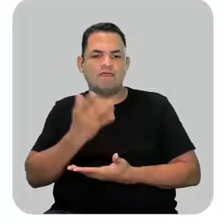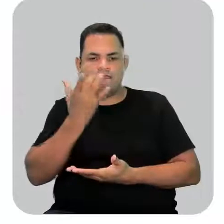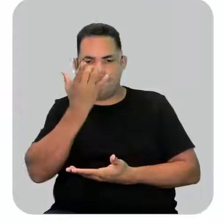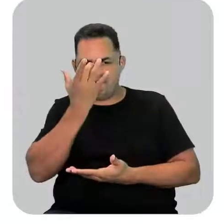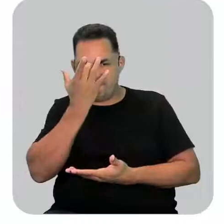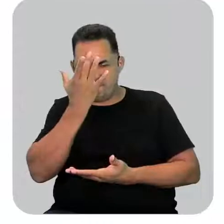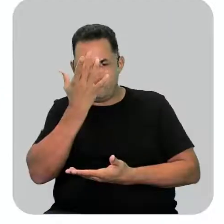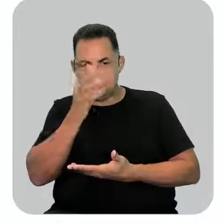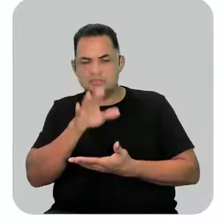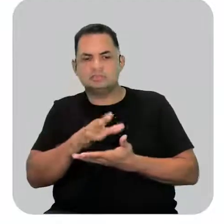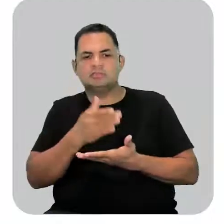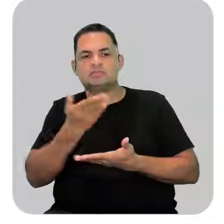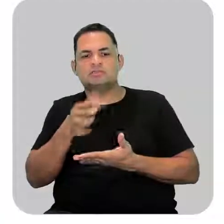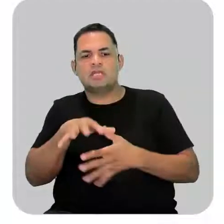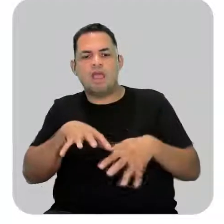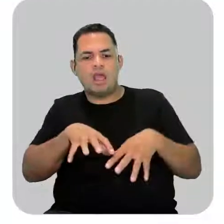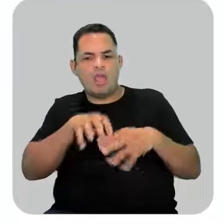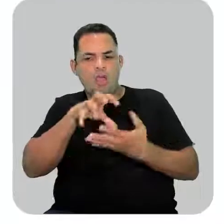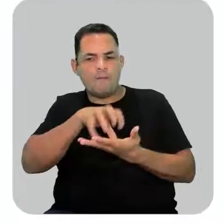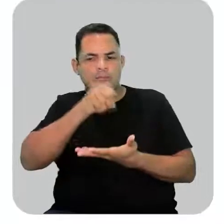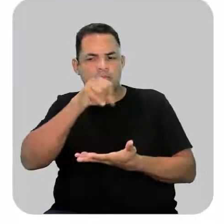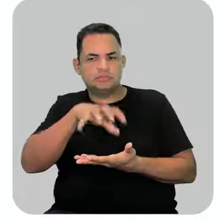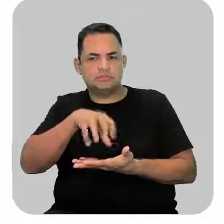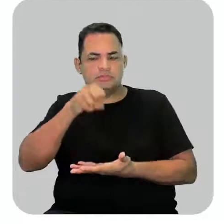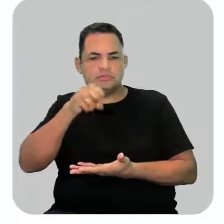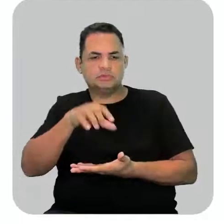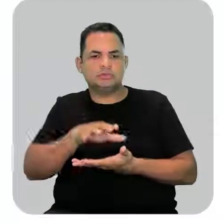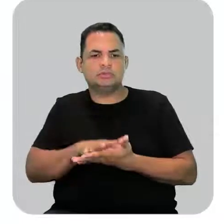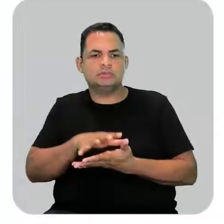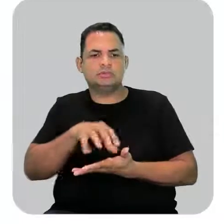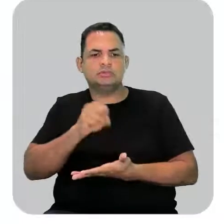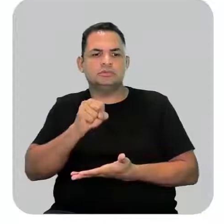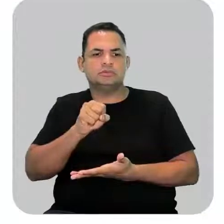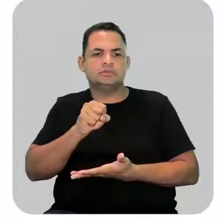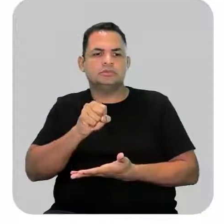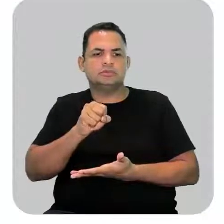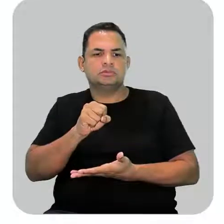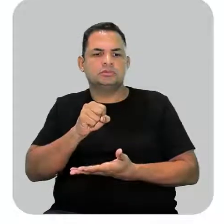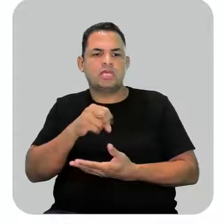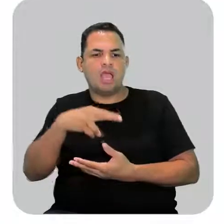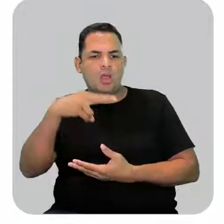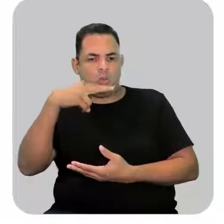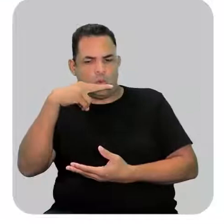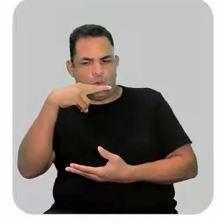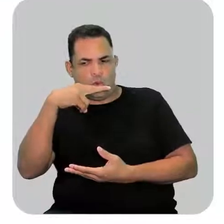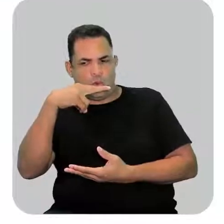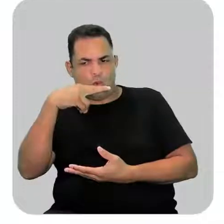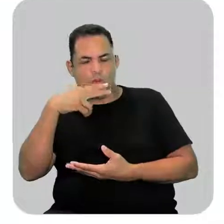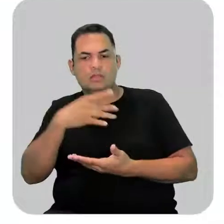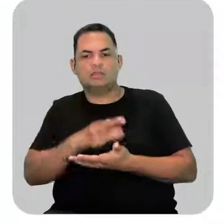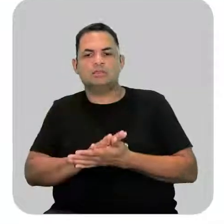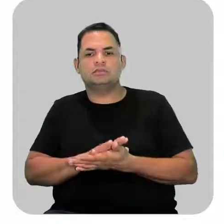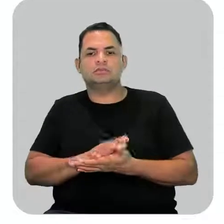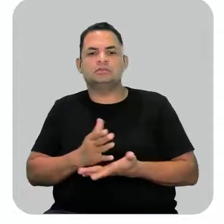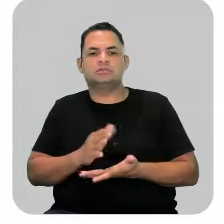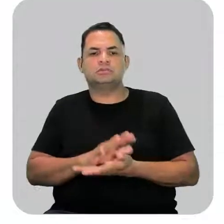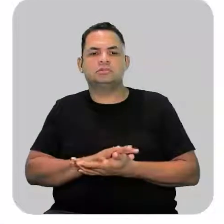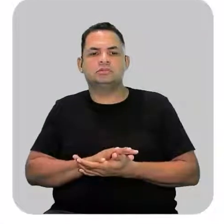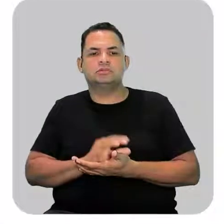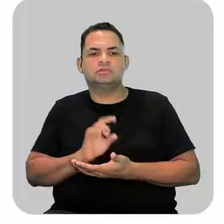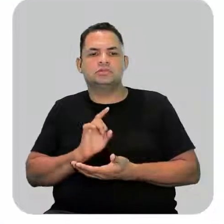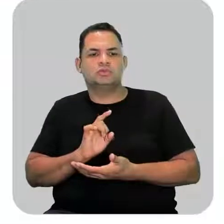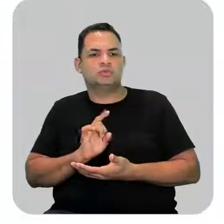ser obtido, assim como aqui a gente viu que no Brasil ele é obtido através da cana-de-açúcar. Mas eu não acho